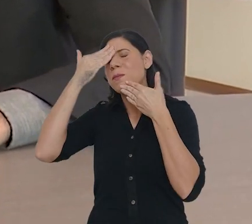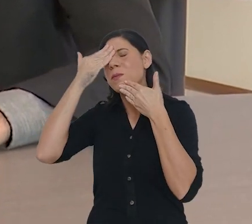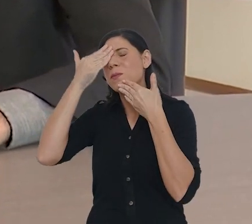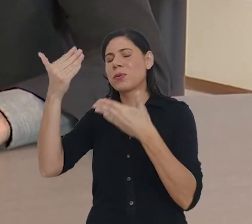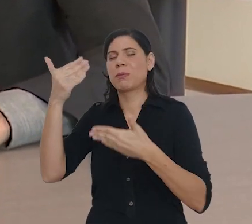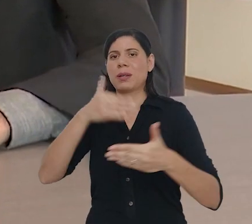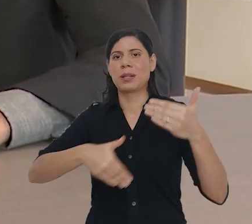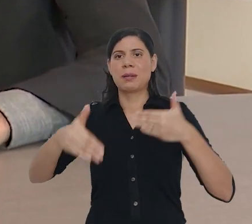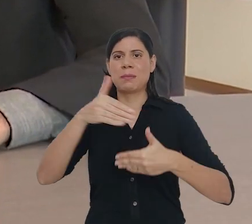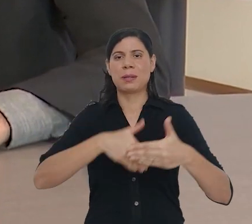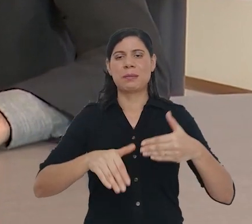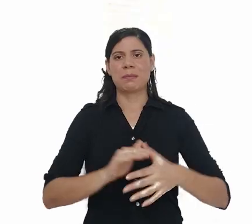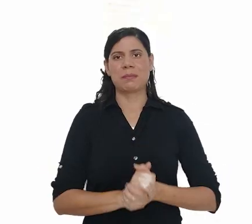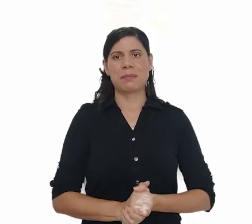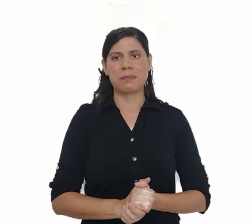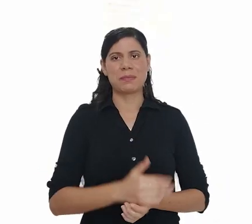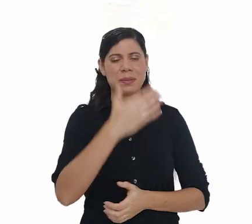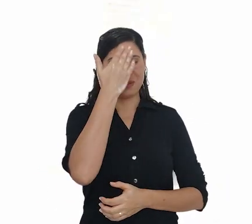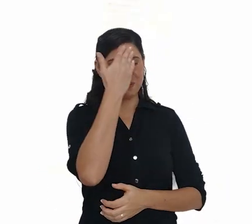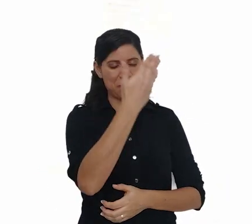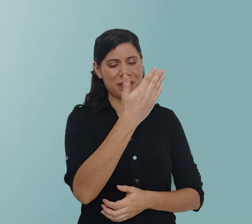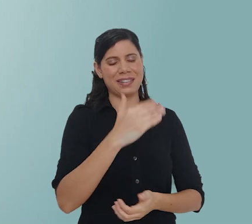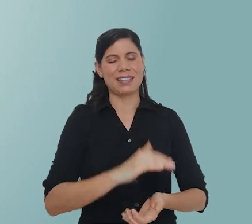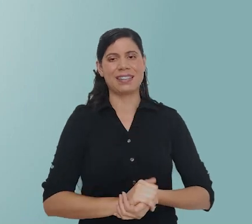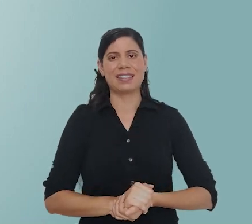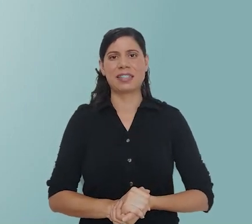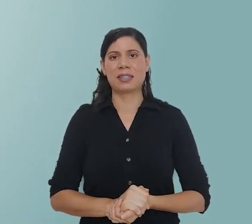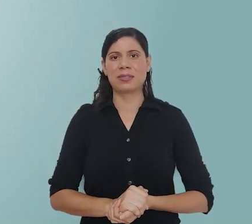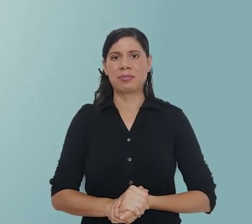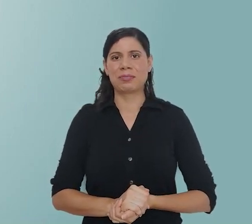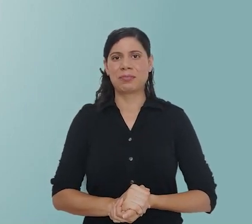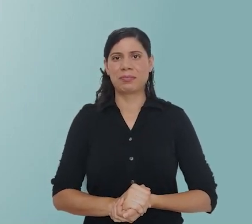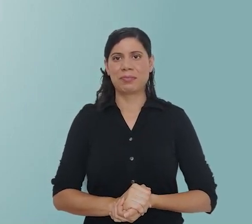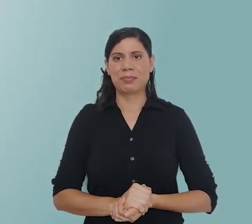sua participação no IT Entrevista. Obrigado, eu que agradeço.